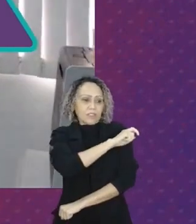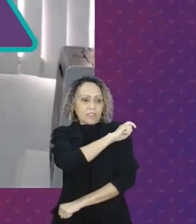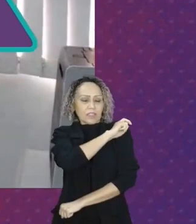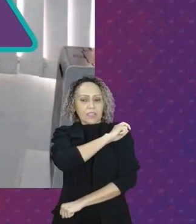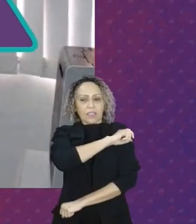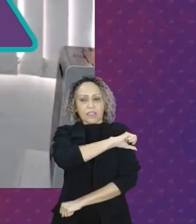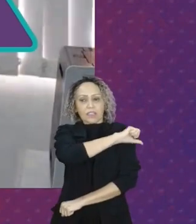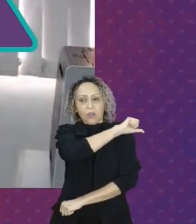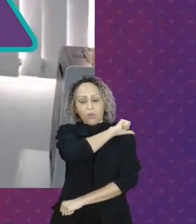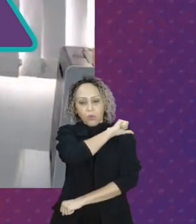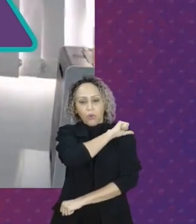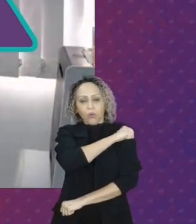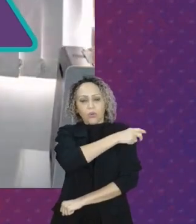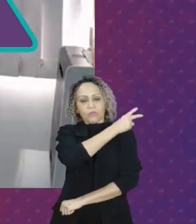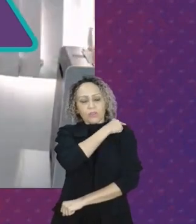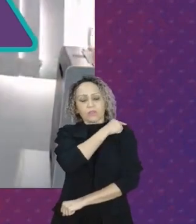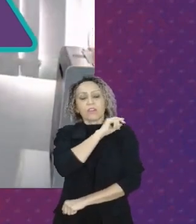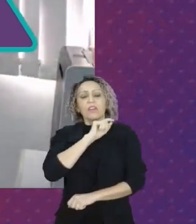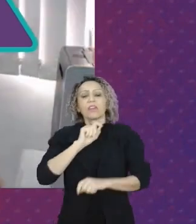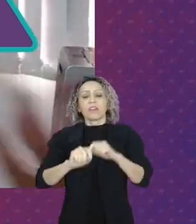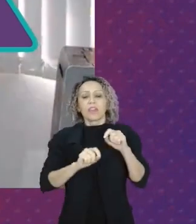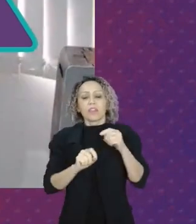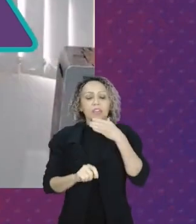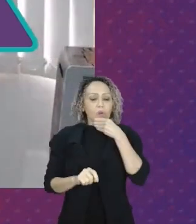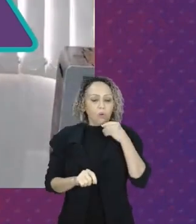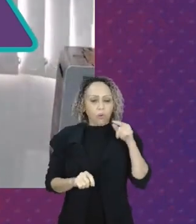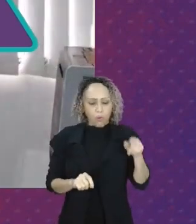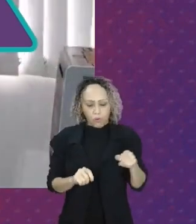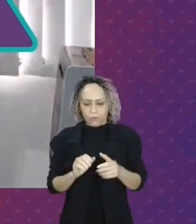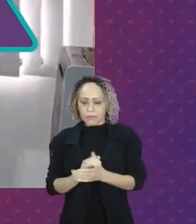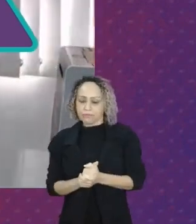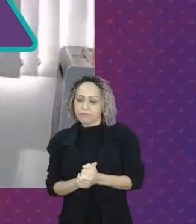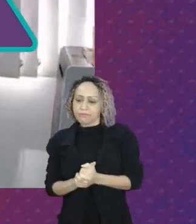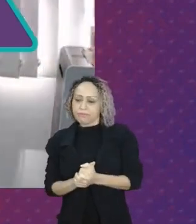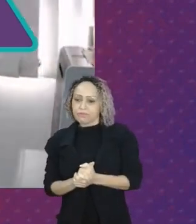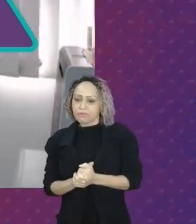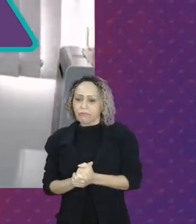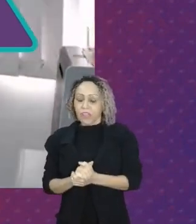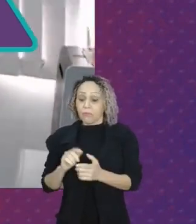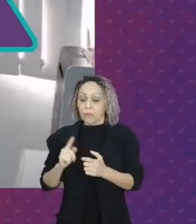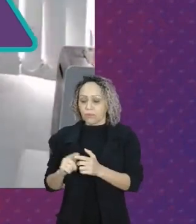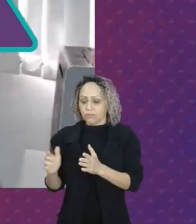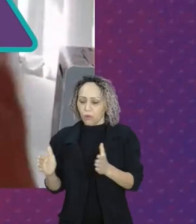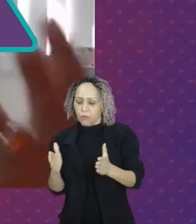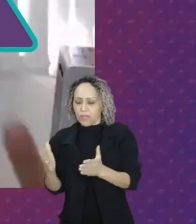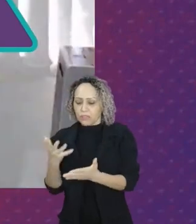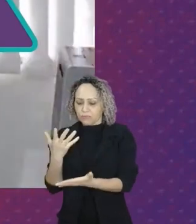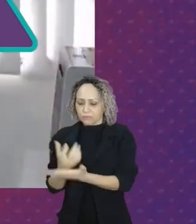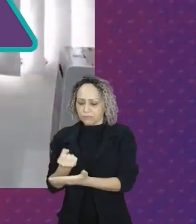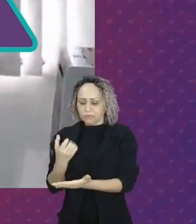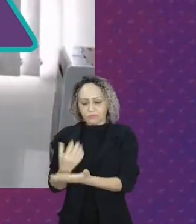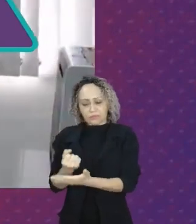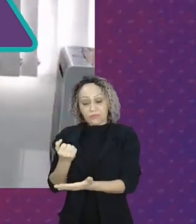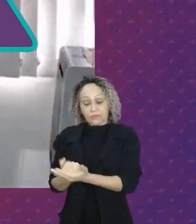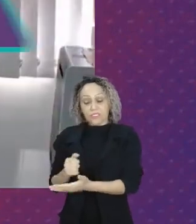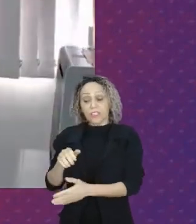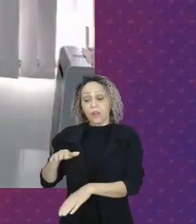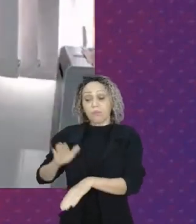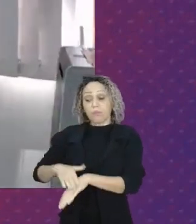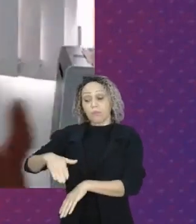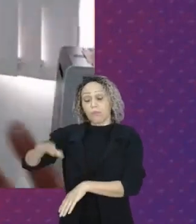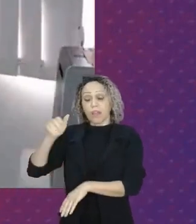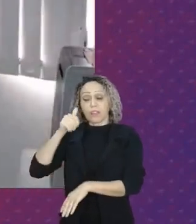carreira magistério. Então, temos aí muito mais professores, né, de química, física, matemática, biologia,